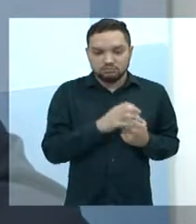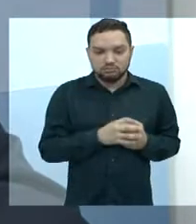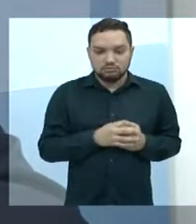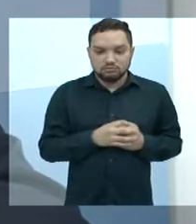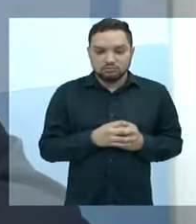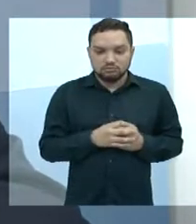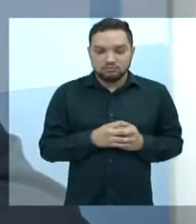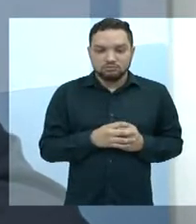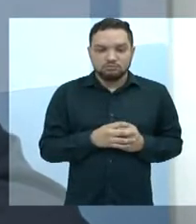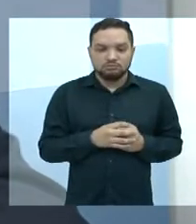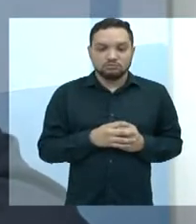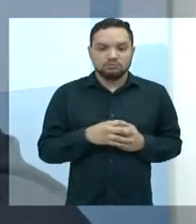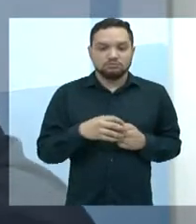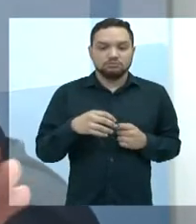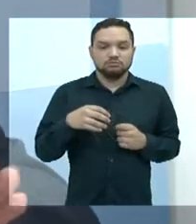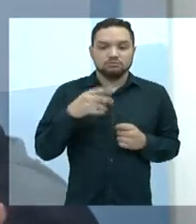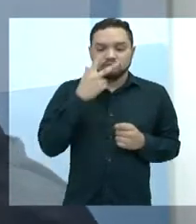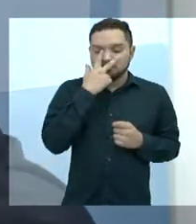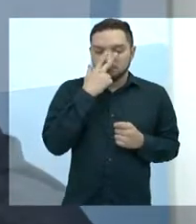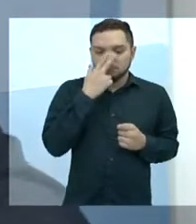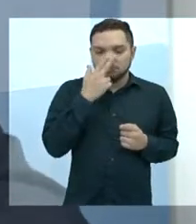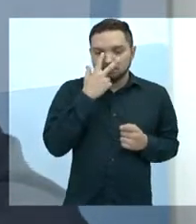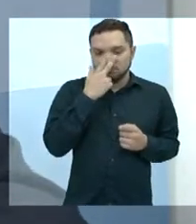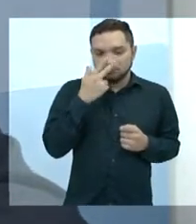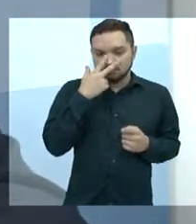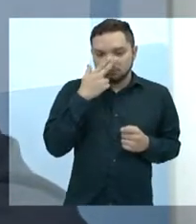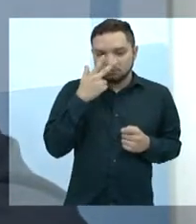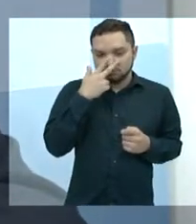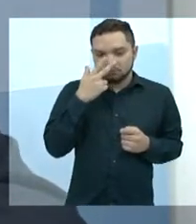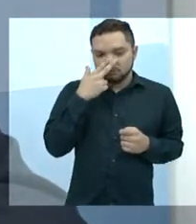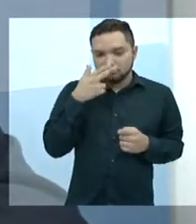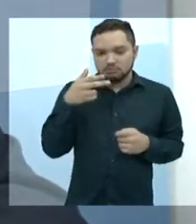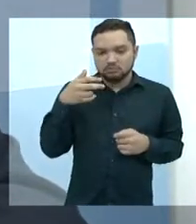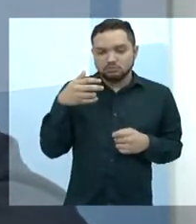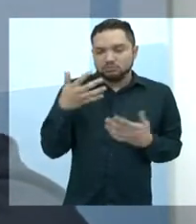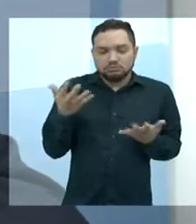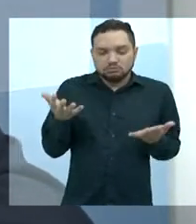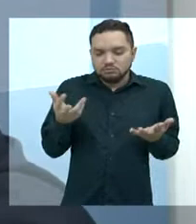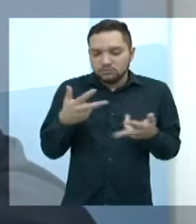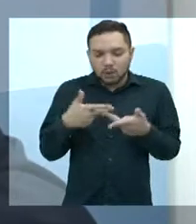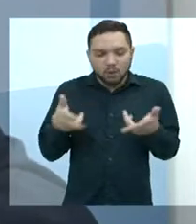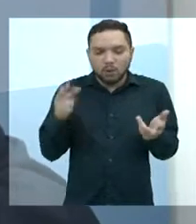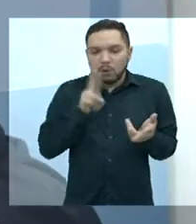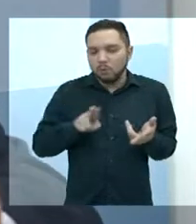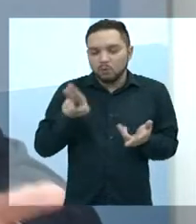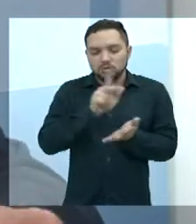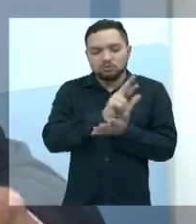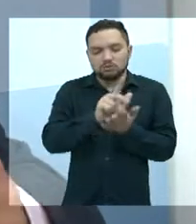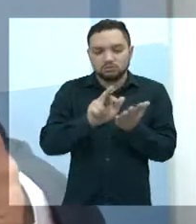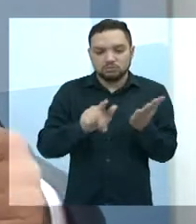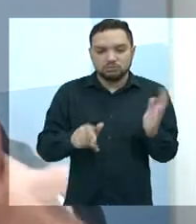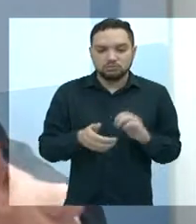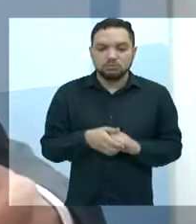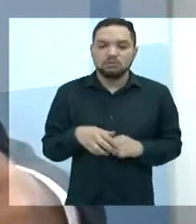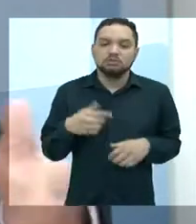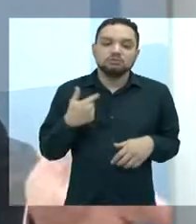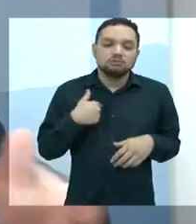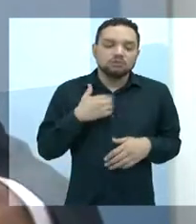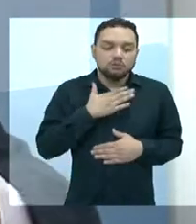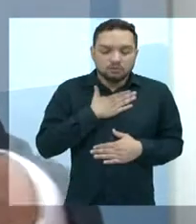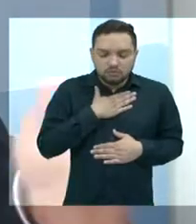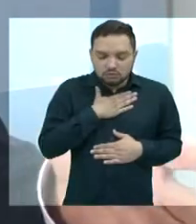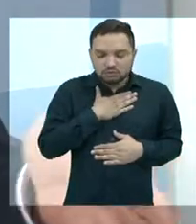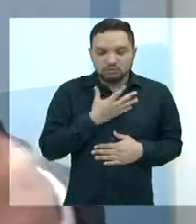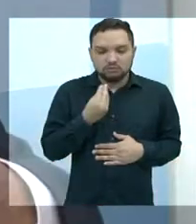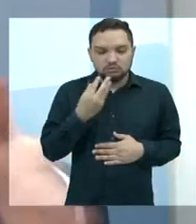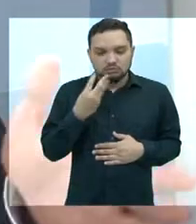uma forrageira, uma bombinha para aguar o seu sítio. Então, eu fazia isso com muito gosto, com muito amor, tá